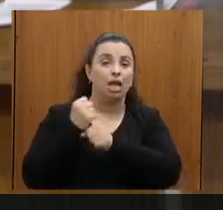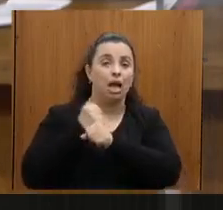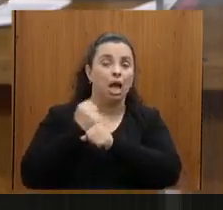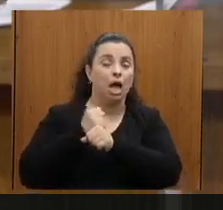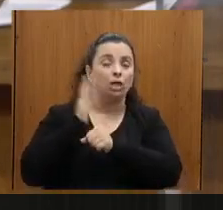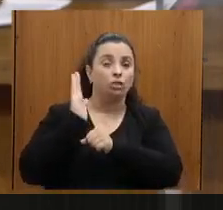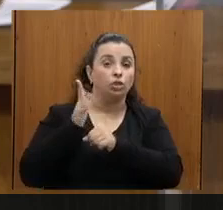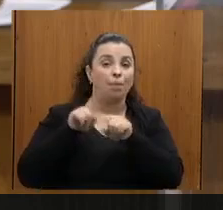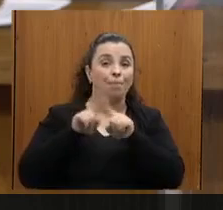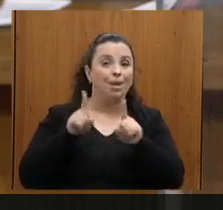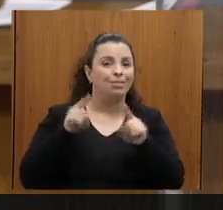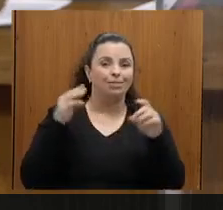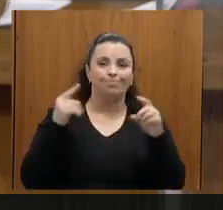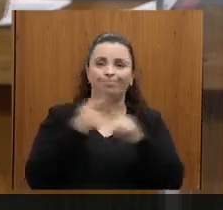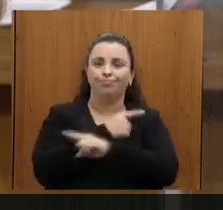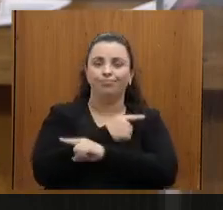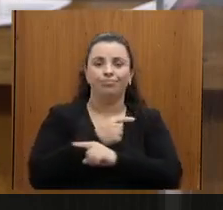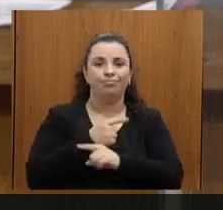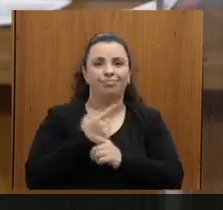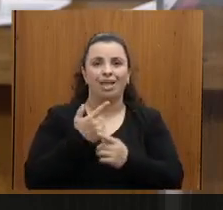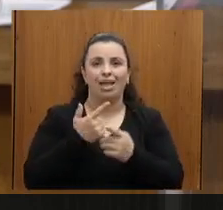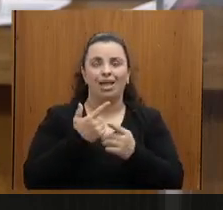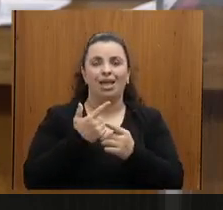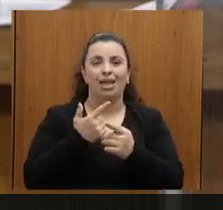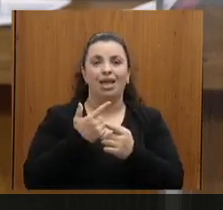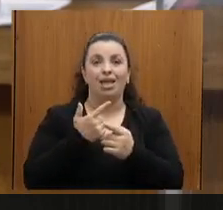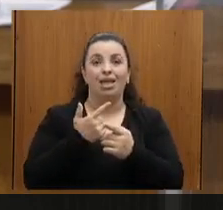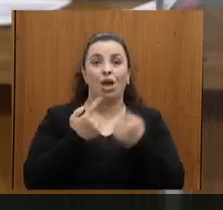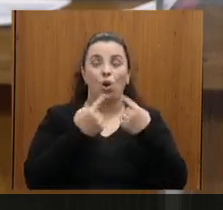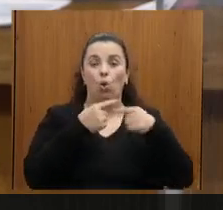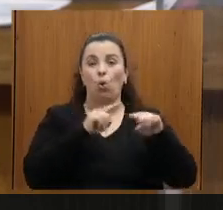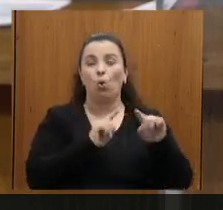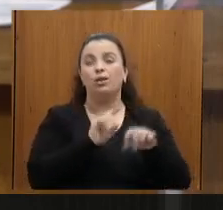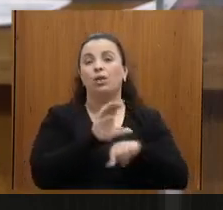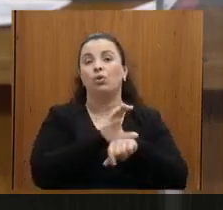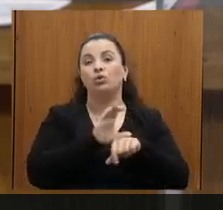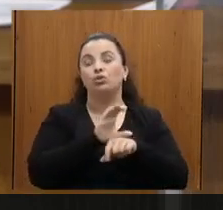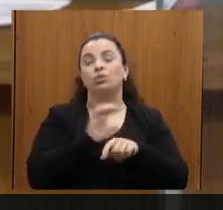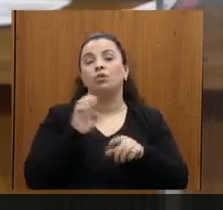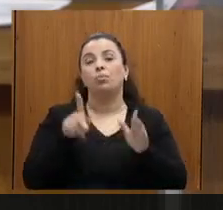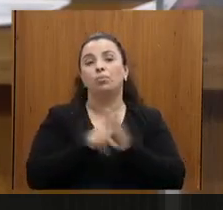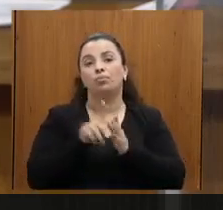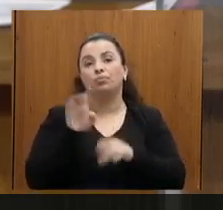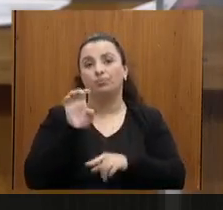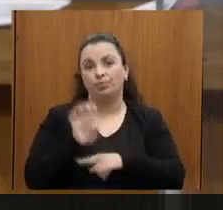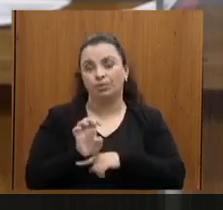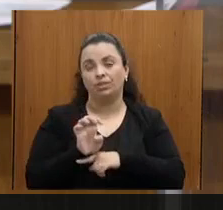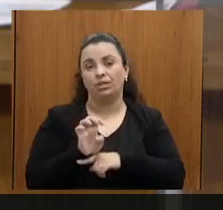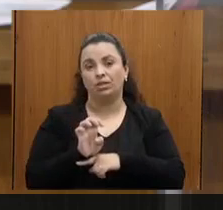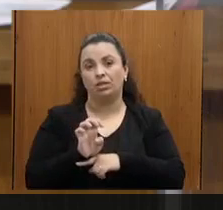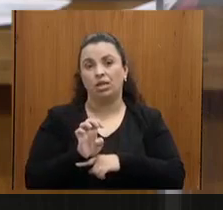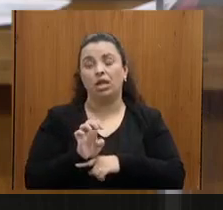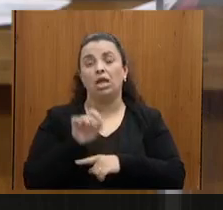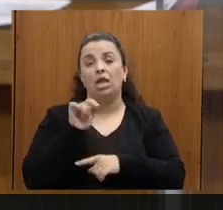da Secretaria de Planejamento que contrariava a Constituição Estadual. E, nesse sentido, a assessoria jurídica da